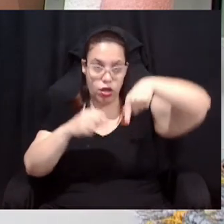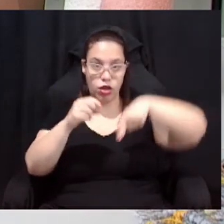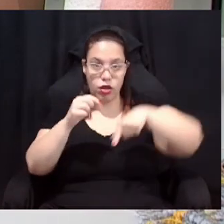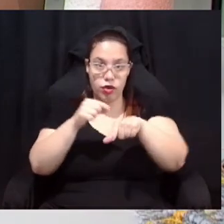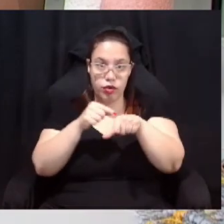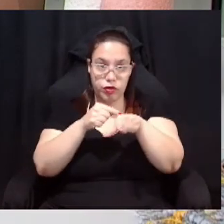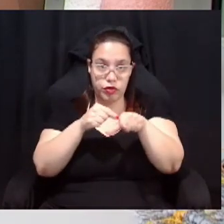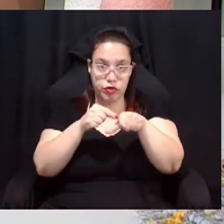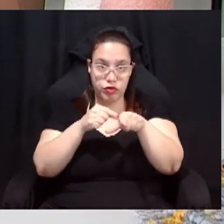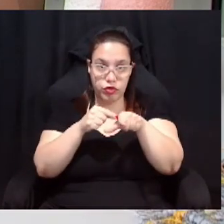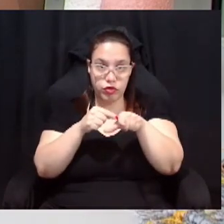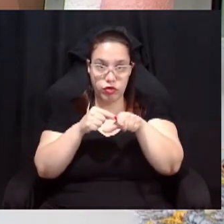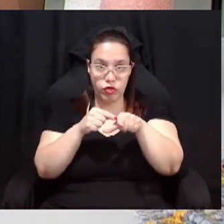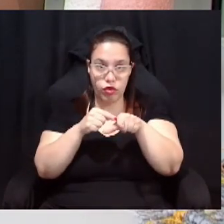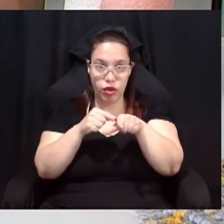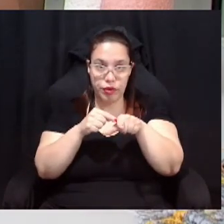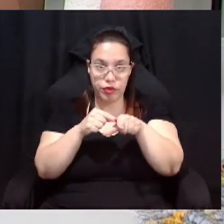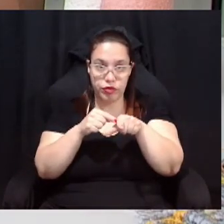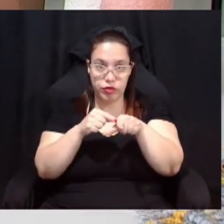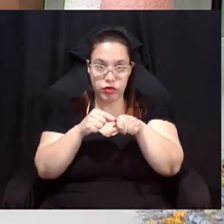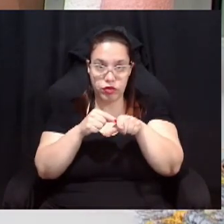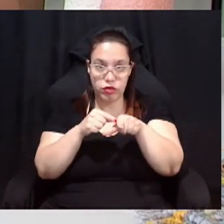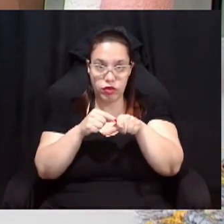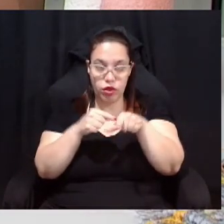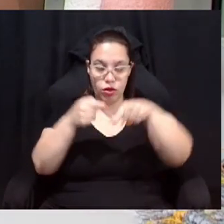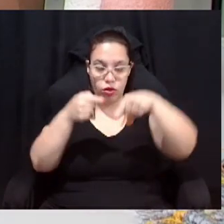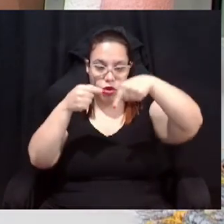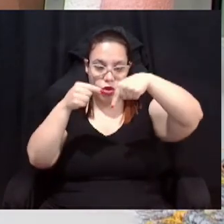passo o barbante por dentro